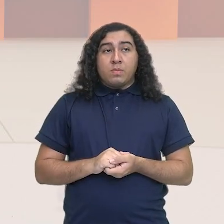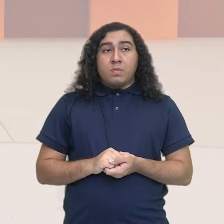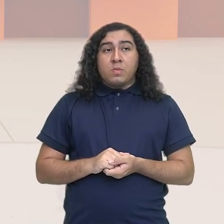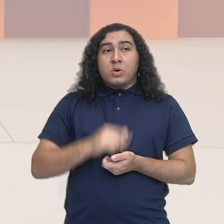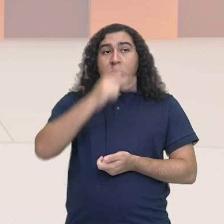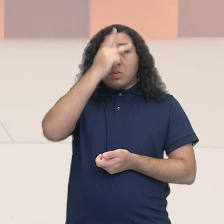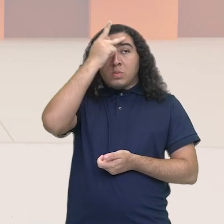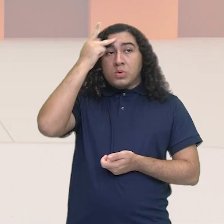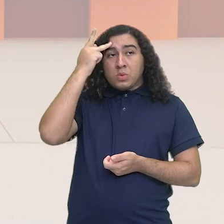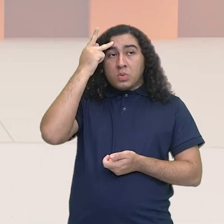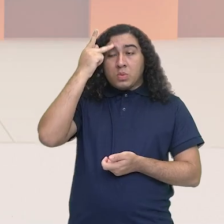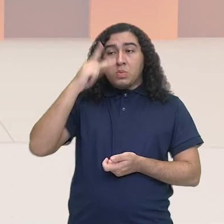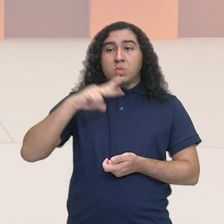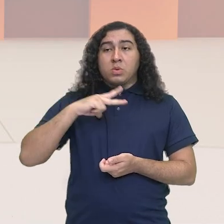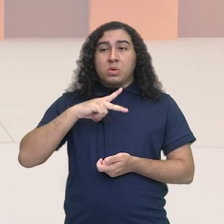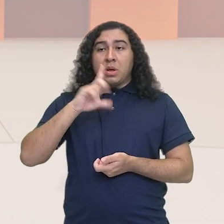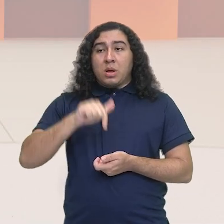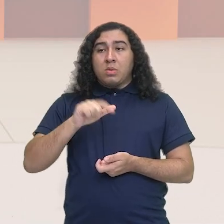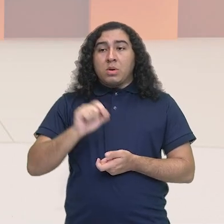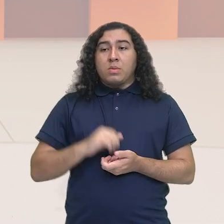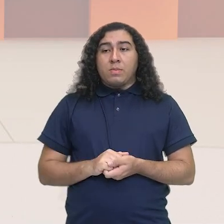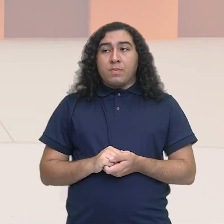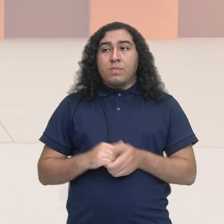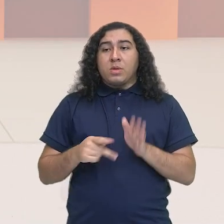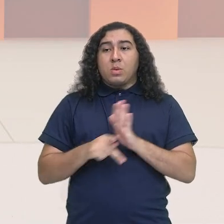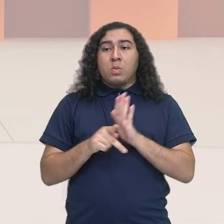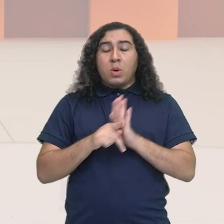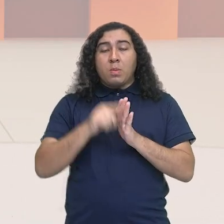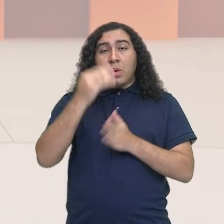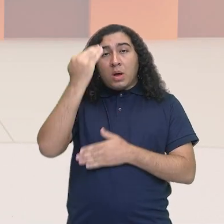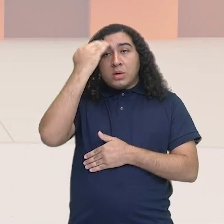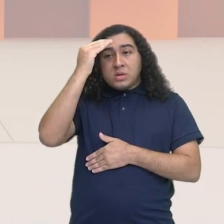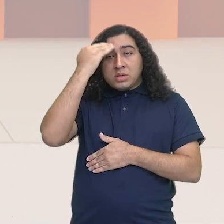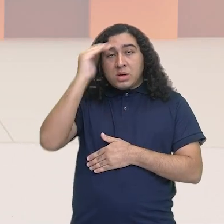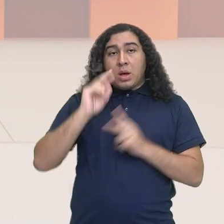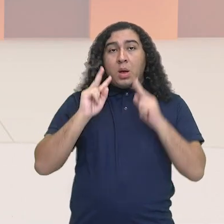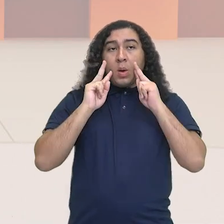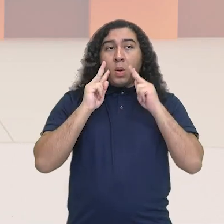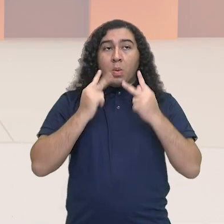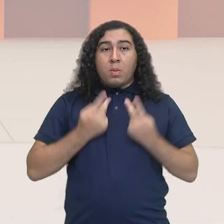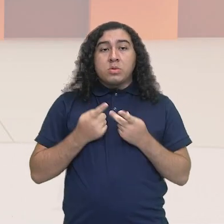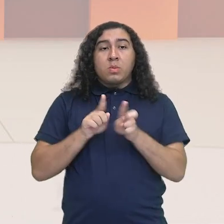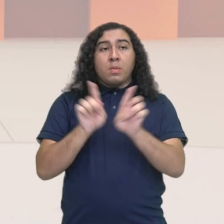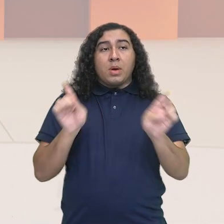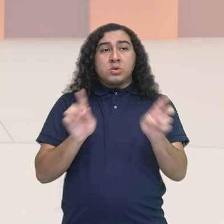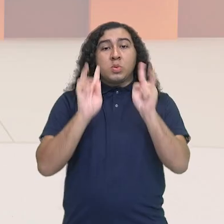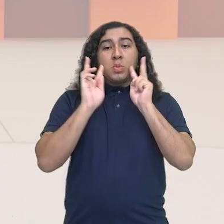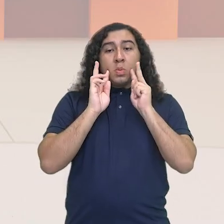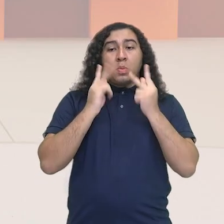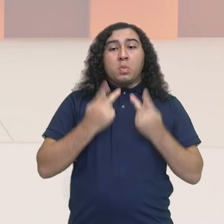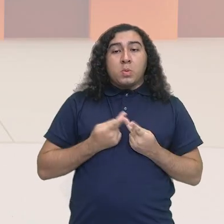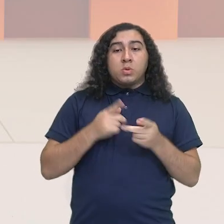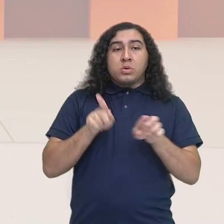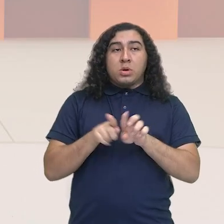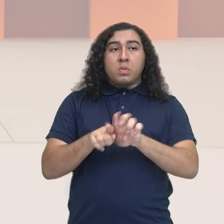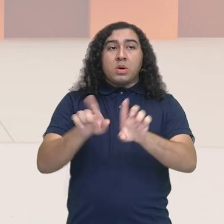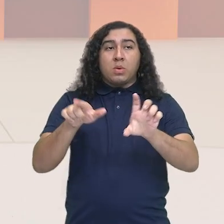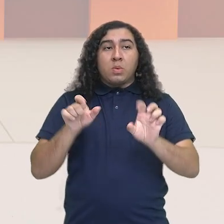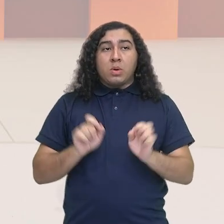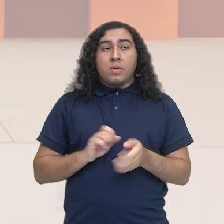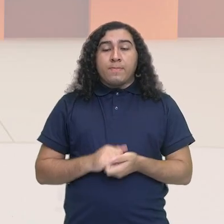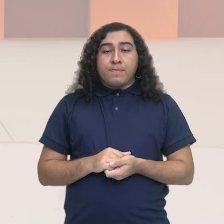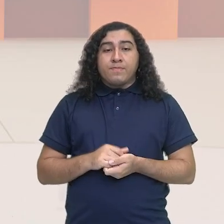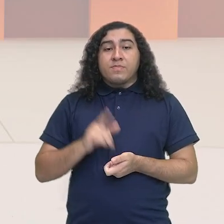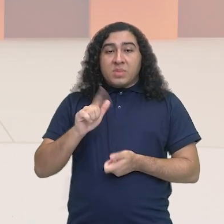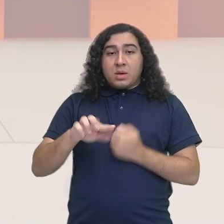a sociedade ela é uma construção humana, mas o ser humano também é fruto, isto é, ele